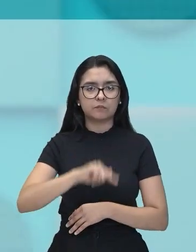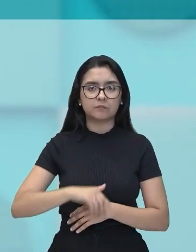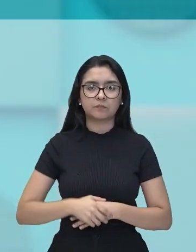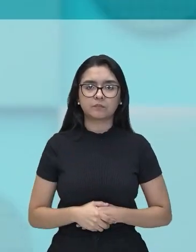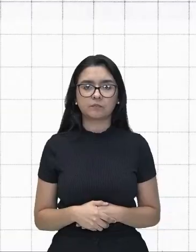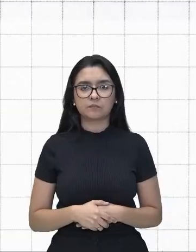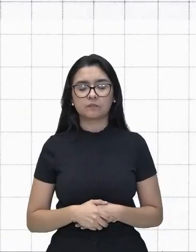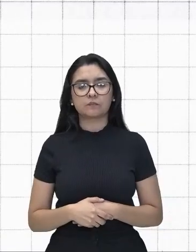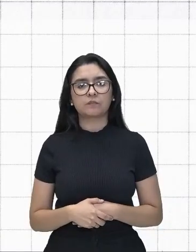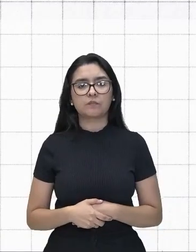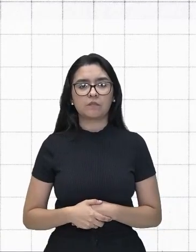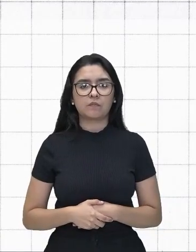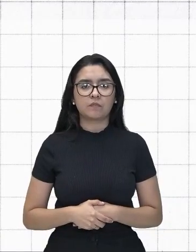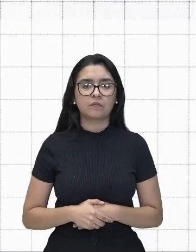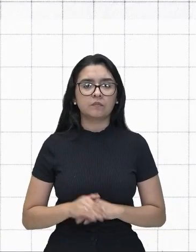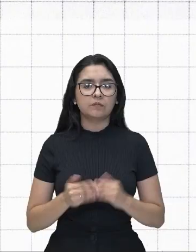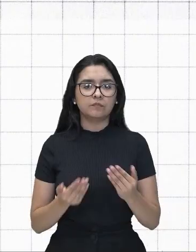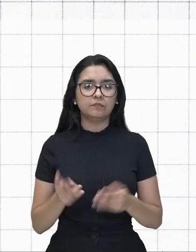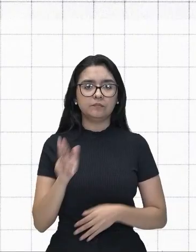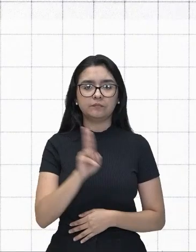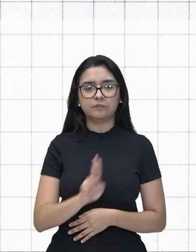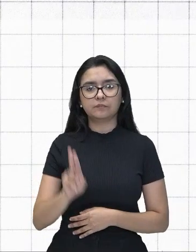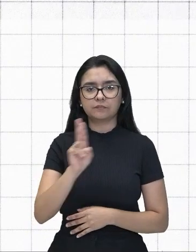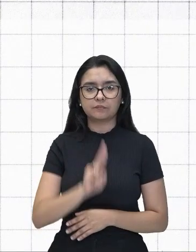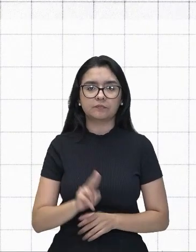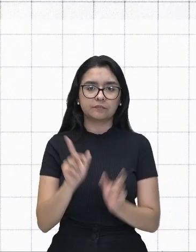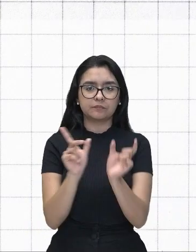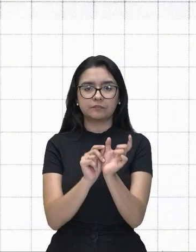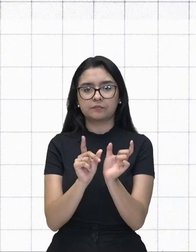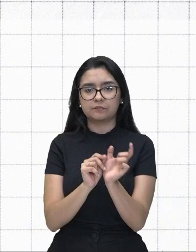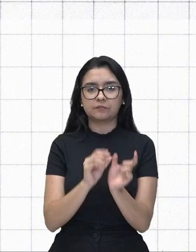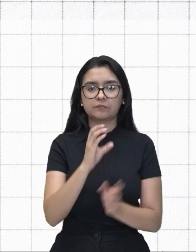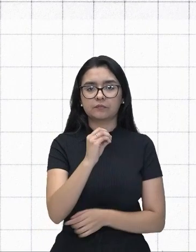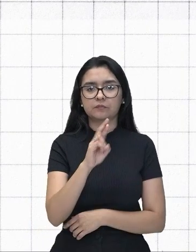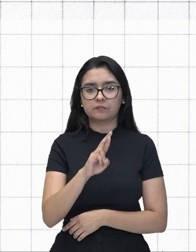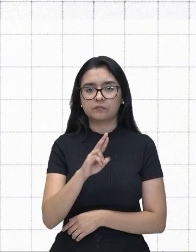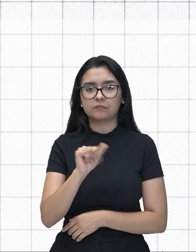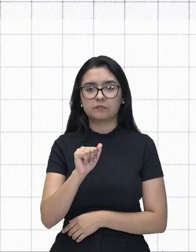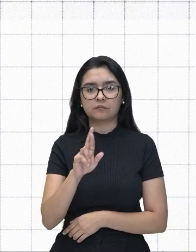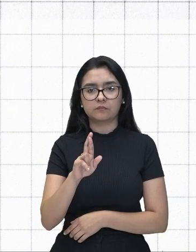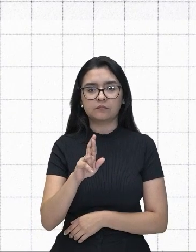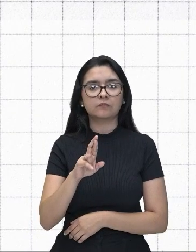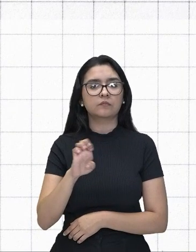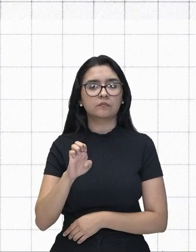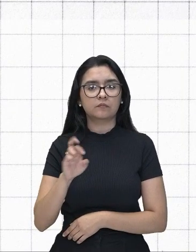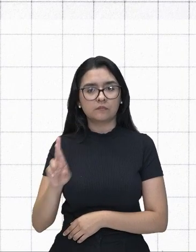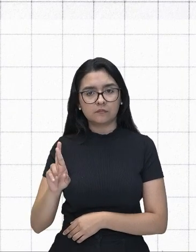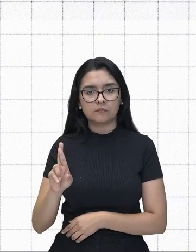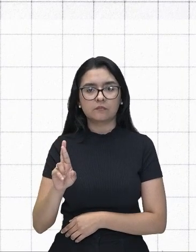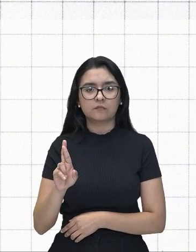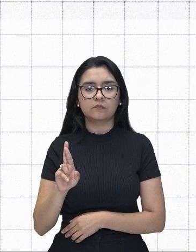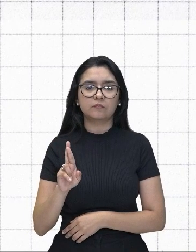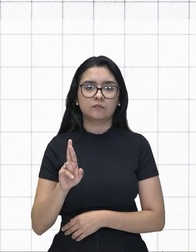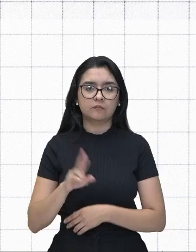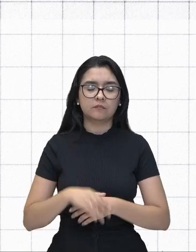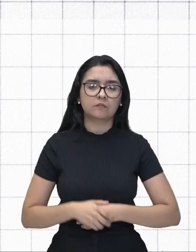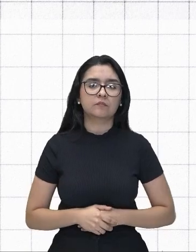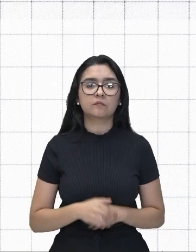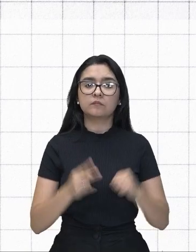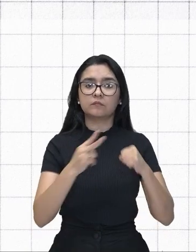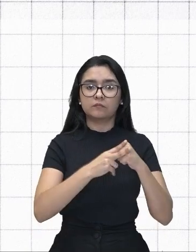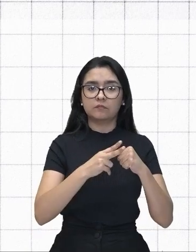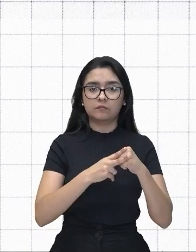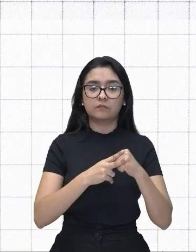vez. Utilizamos os sufixos OR, AR e ER